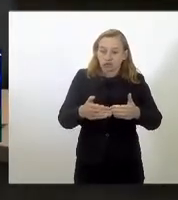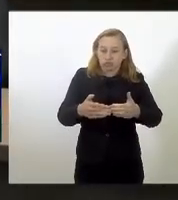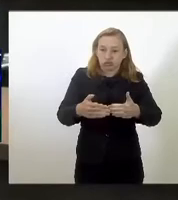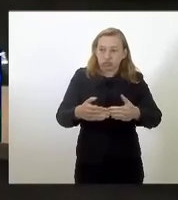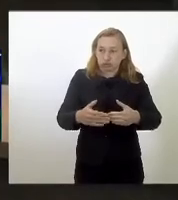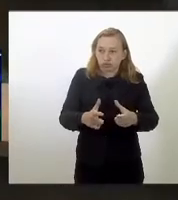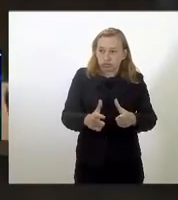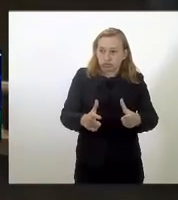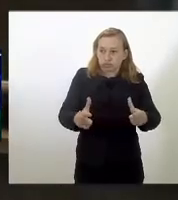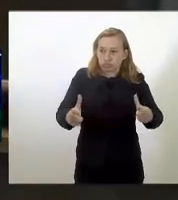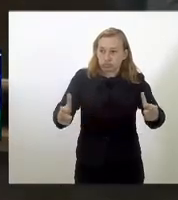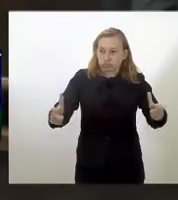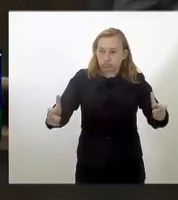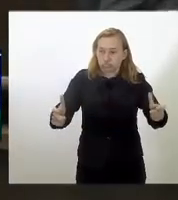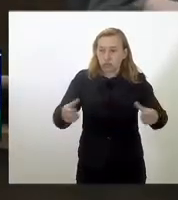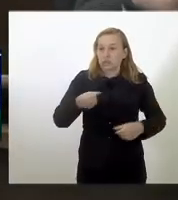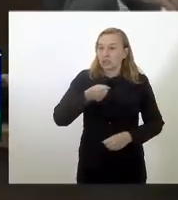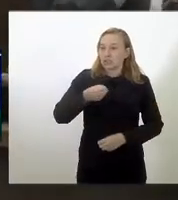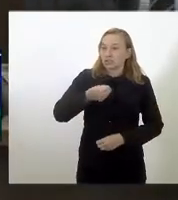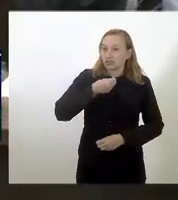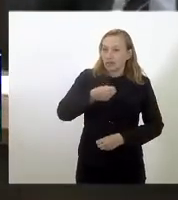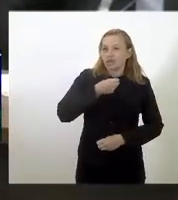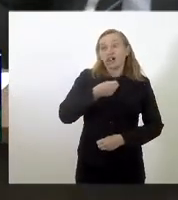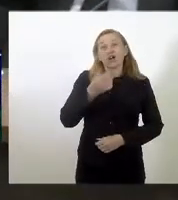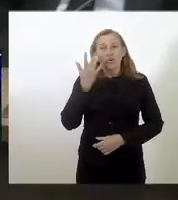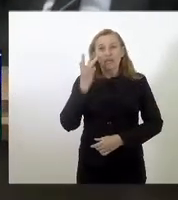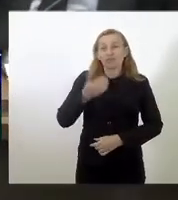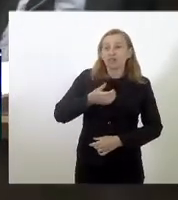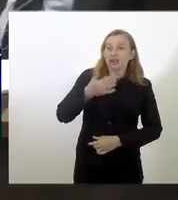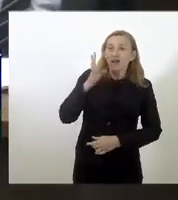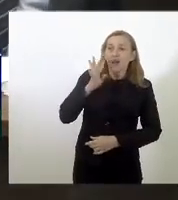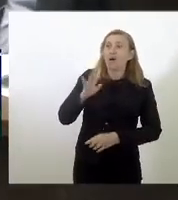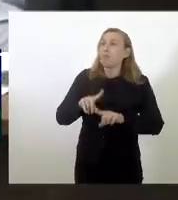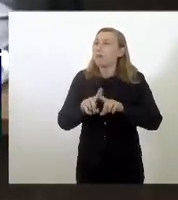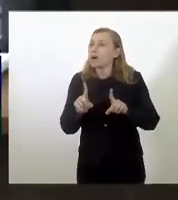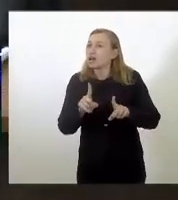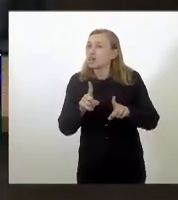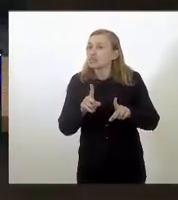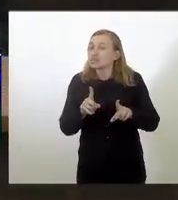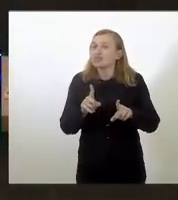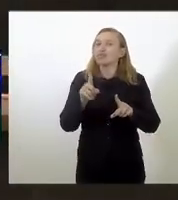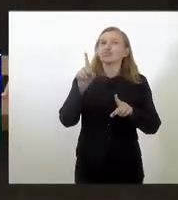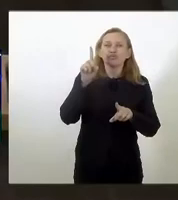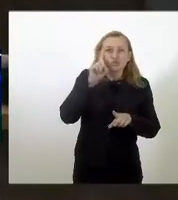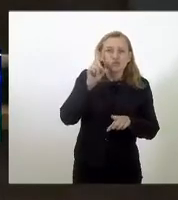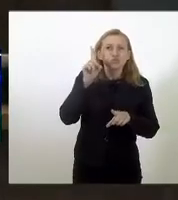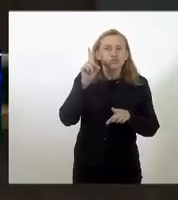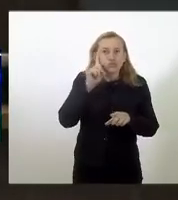assessoria, imprensa, eu acho que fica até mais bacana. Mas vamos, no dia a dia,